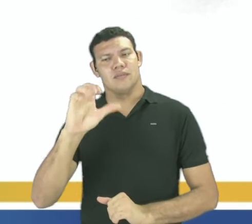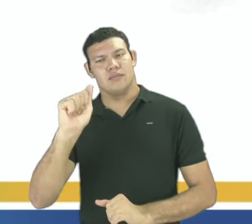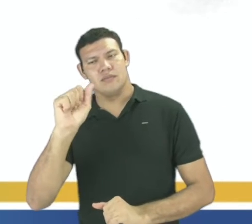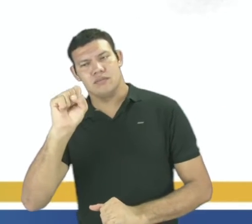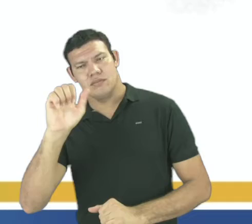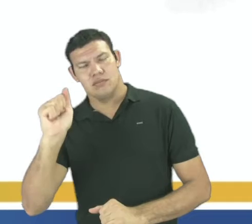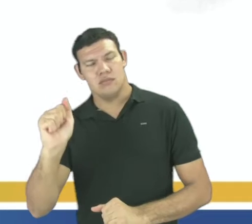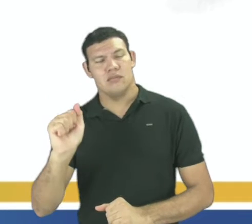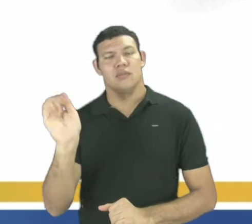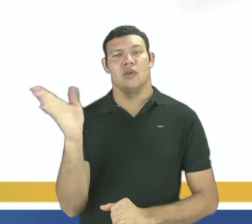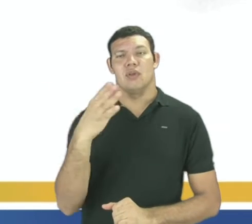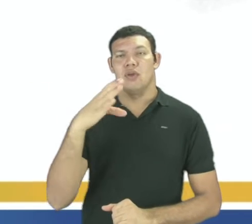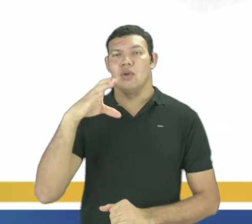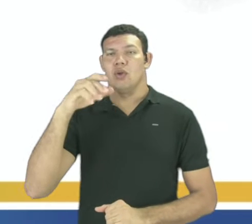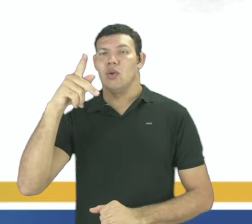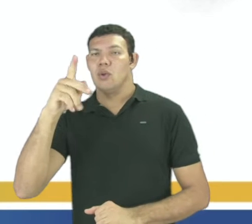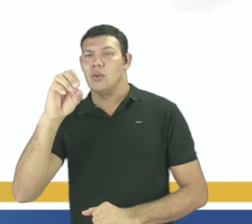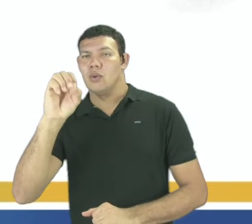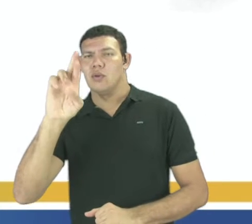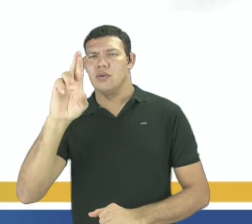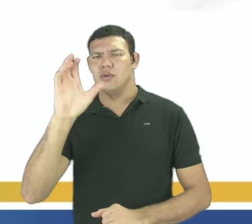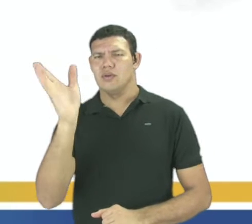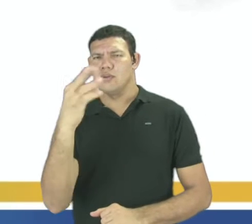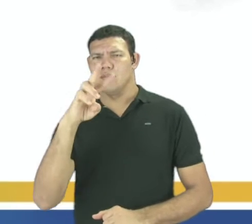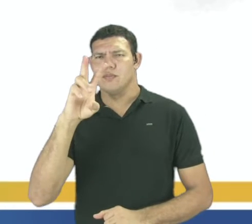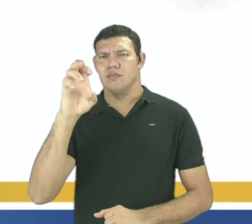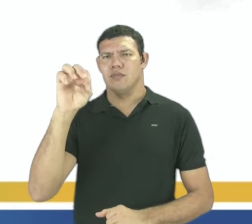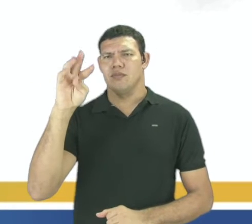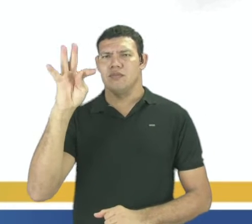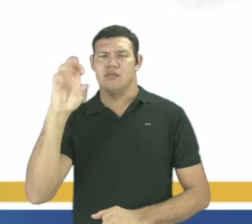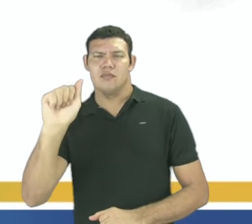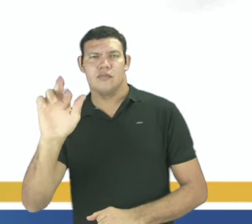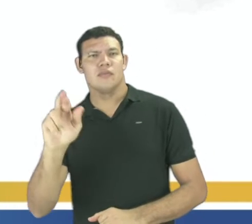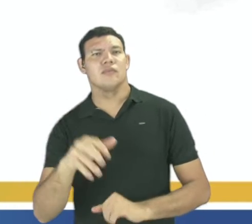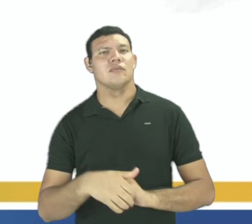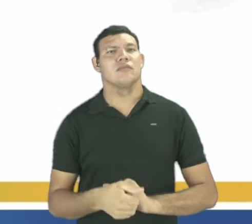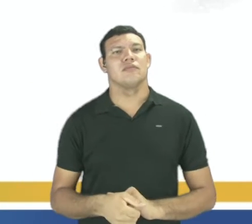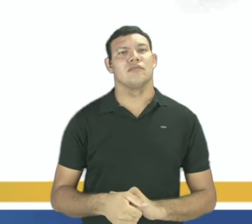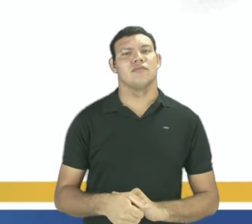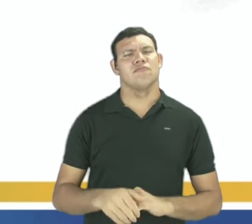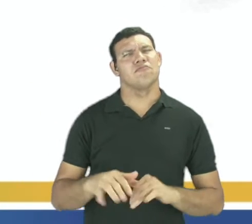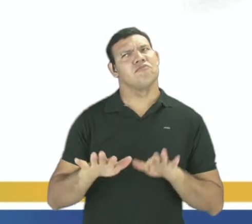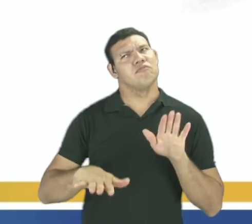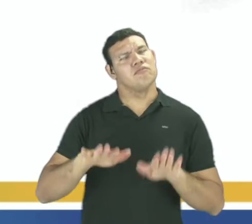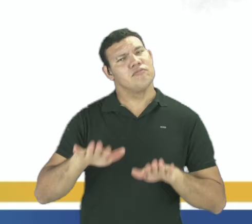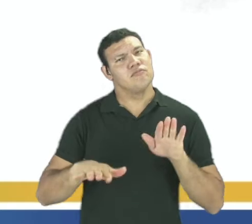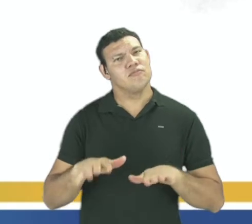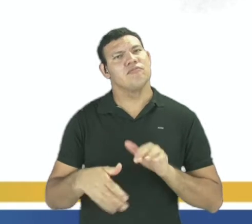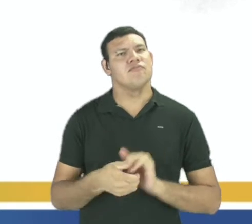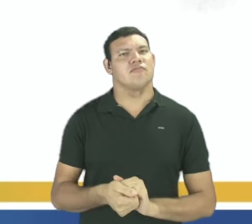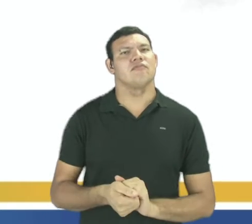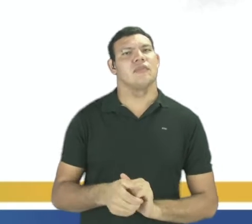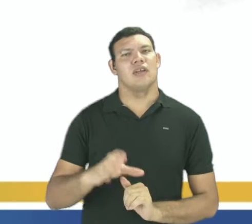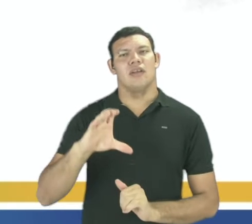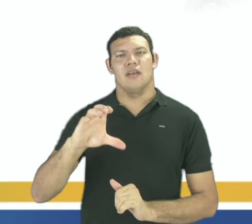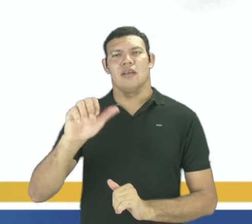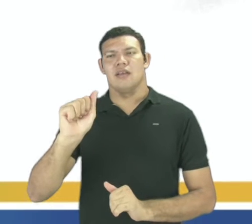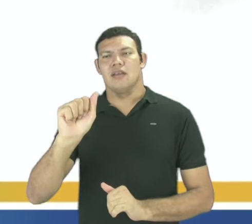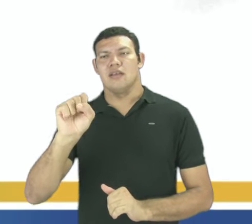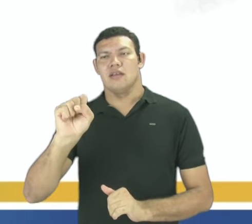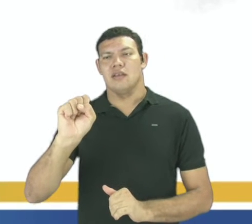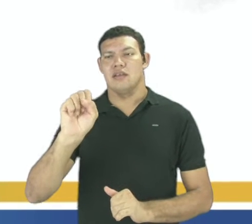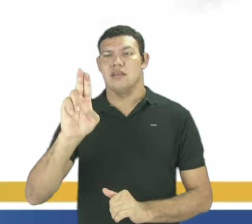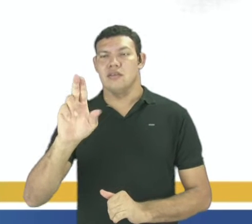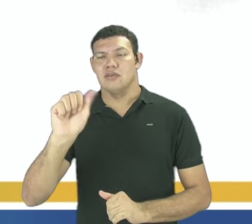acaso, porventura, possivelmente, provavelmente, quiçá, talvez, casualmente, por